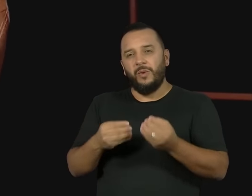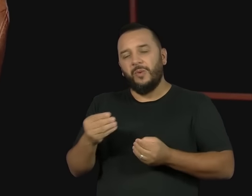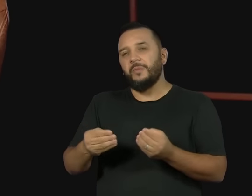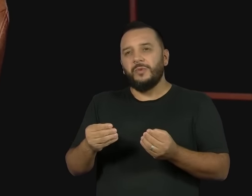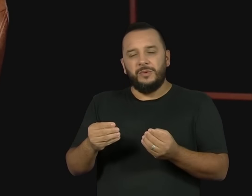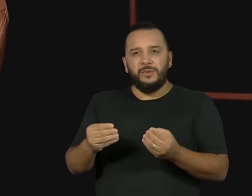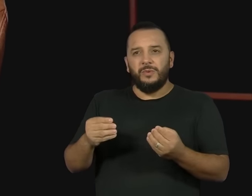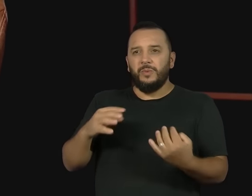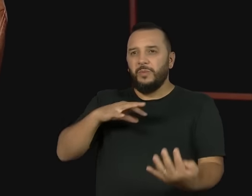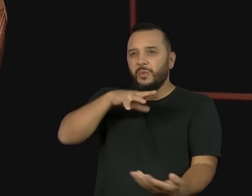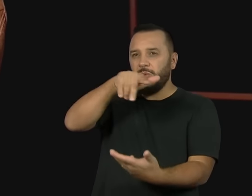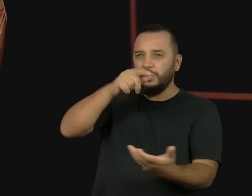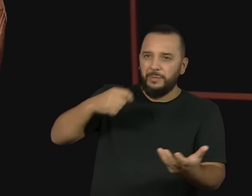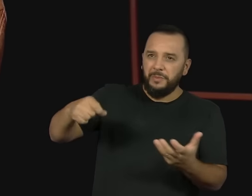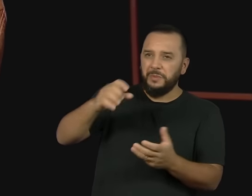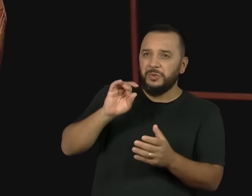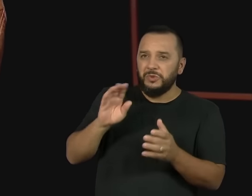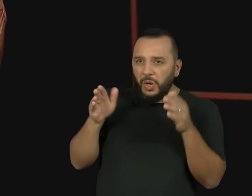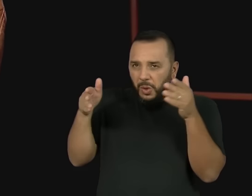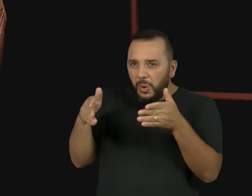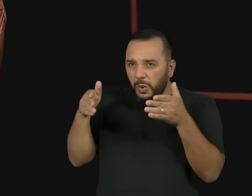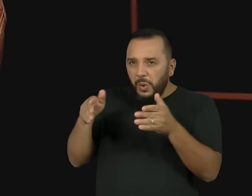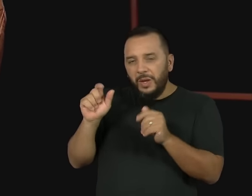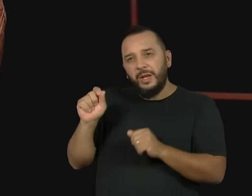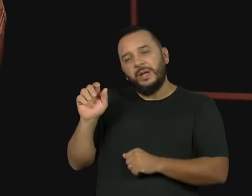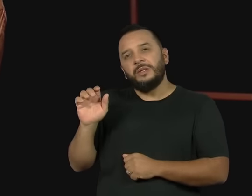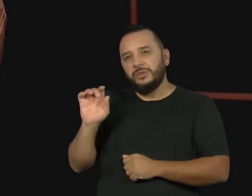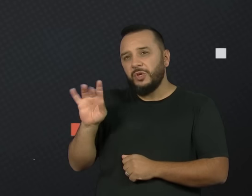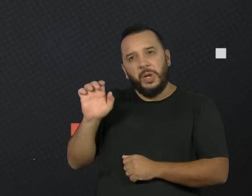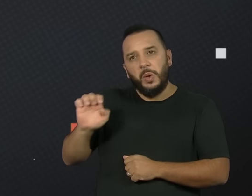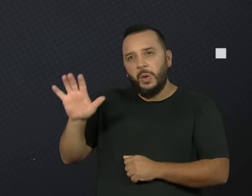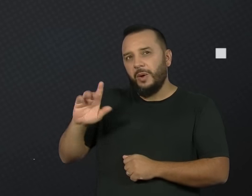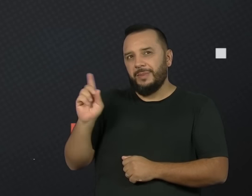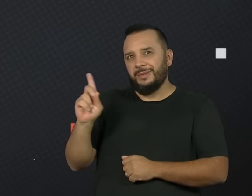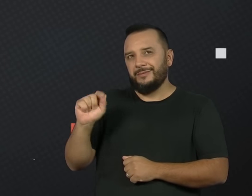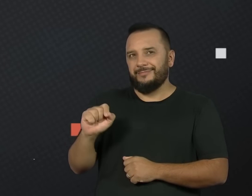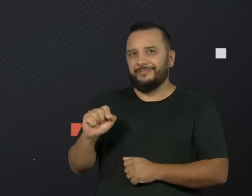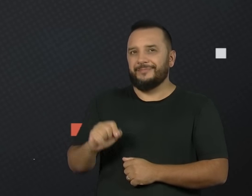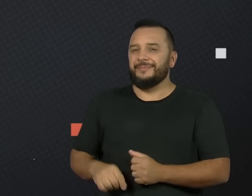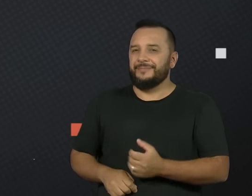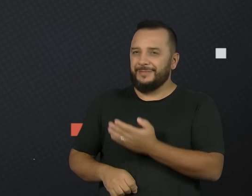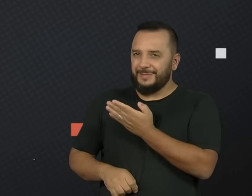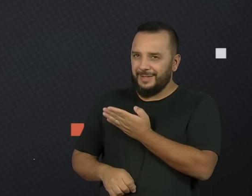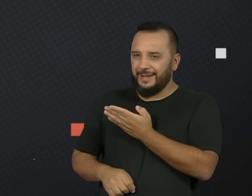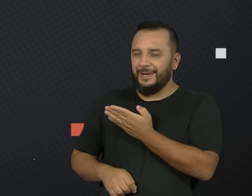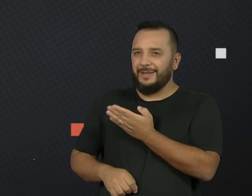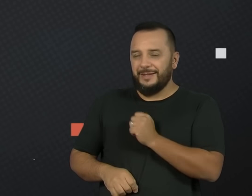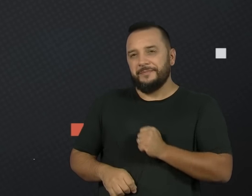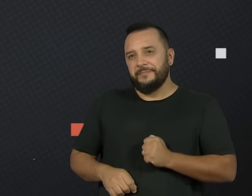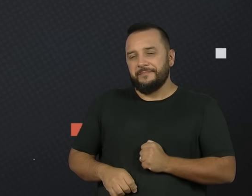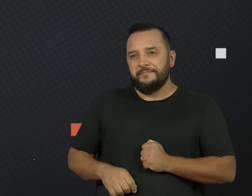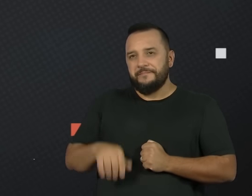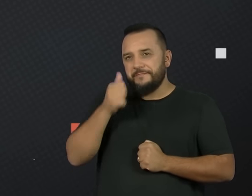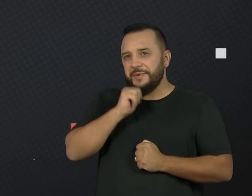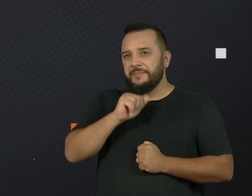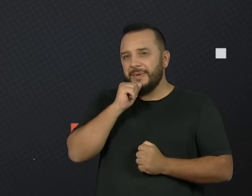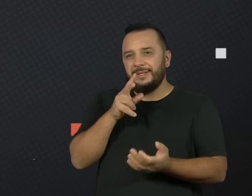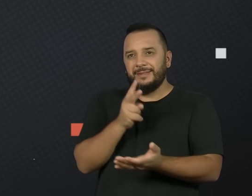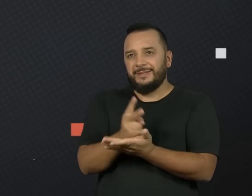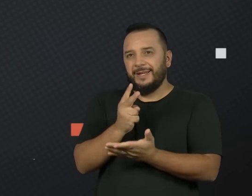só aquilo, a Europa, aquela história, quer dizer. E ela sempre quis